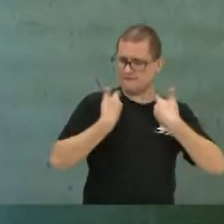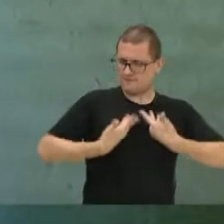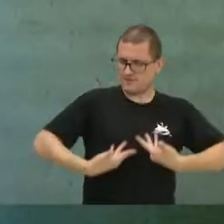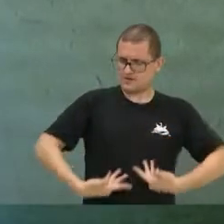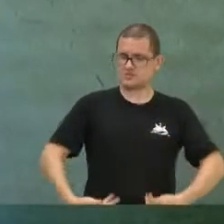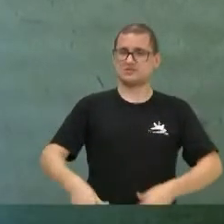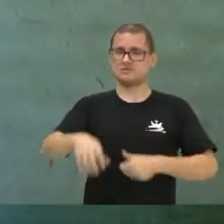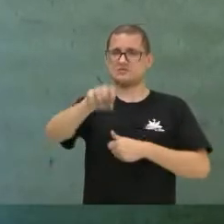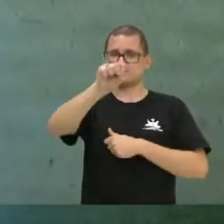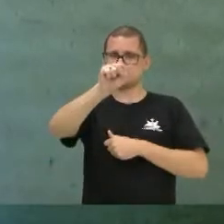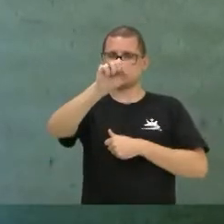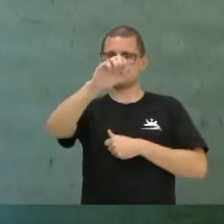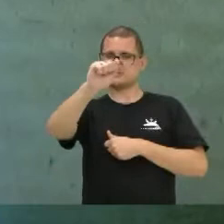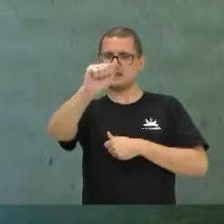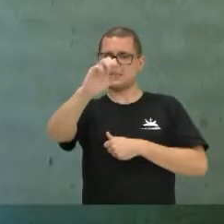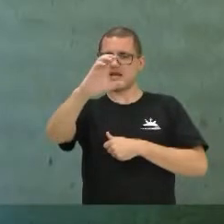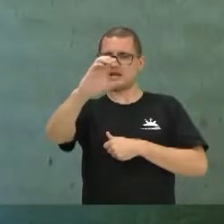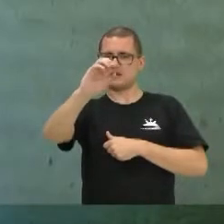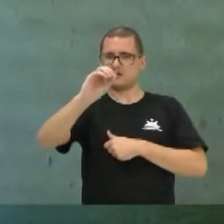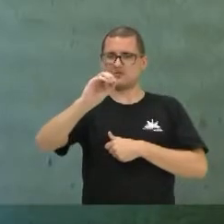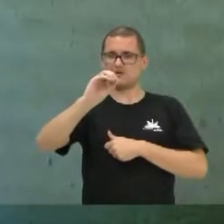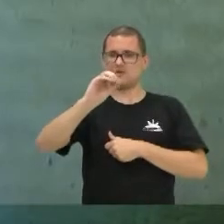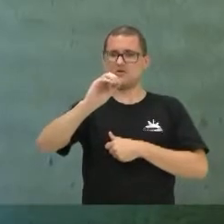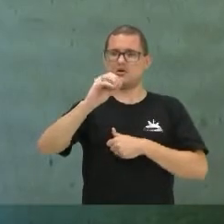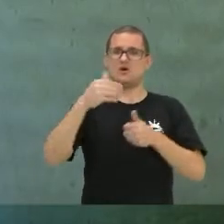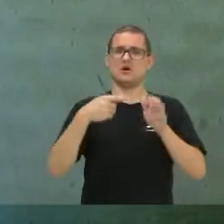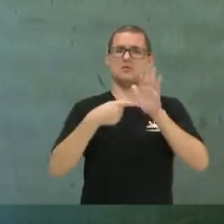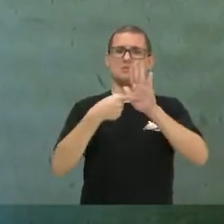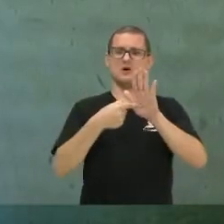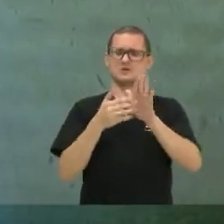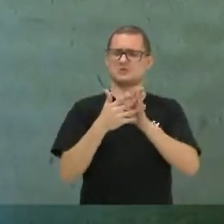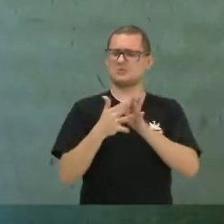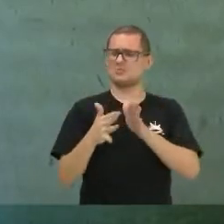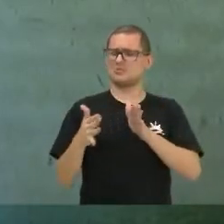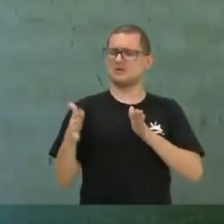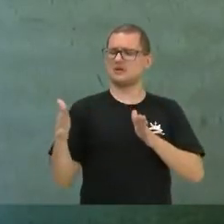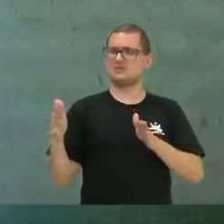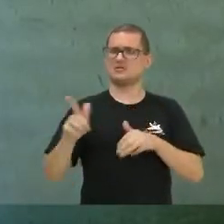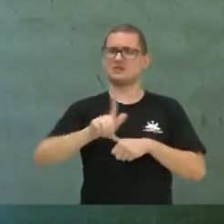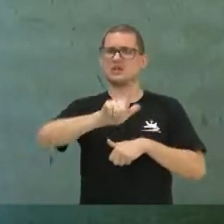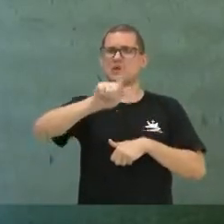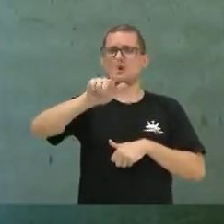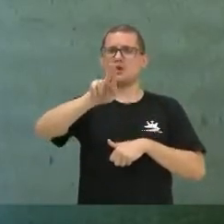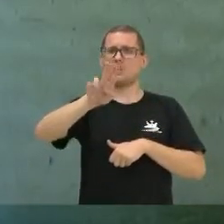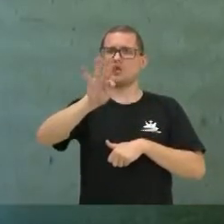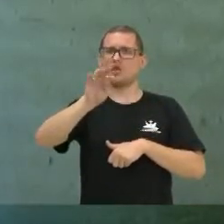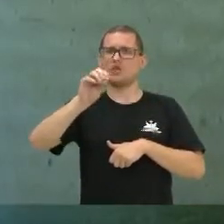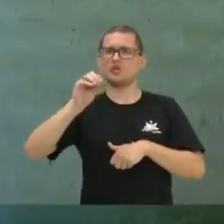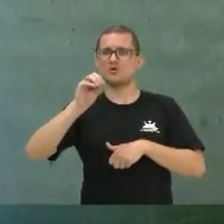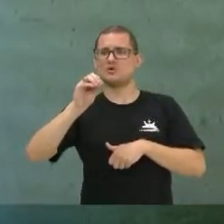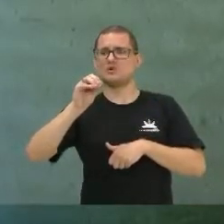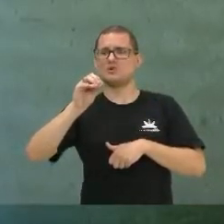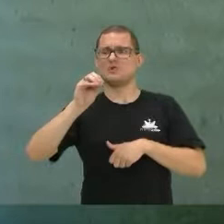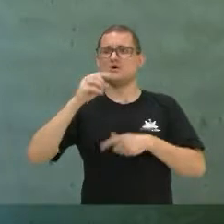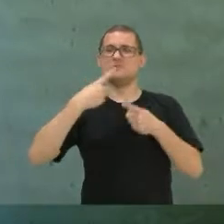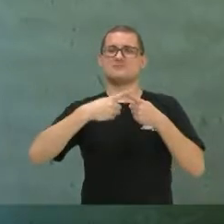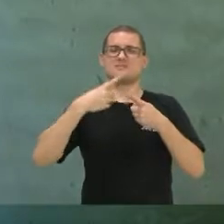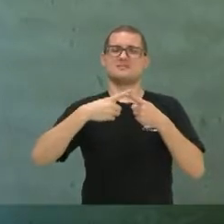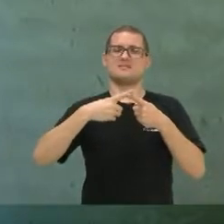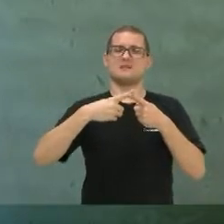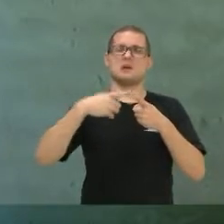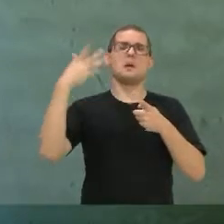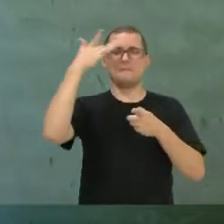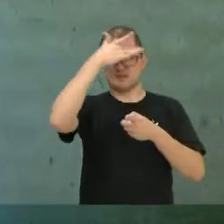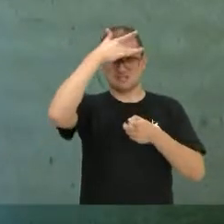estão apontar um período de luto para os cristãos que vão perder filhos seus